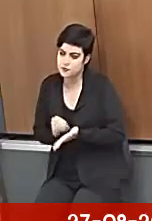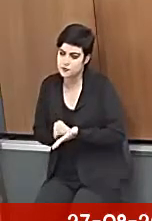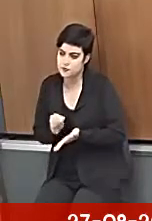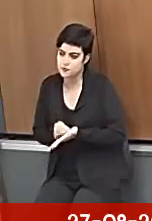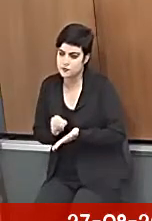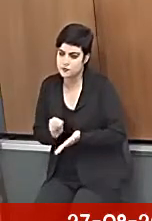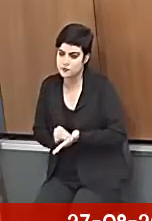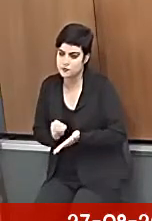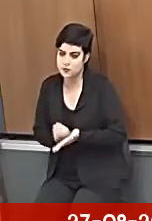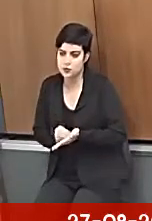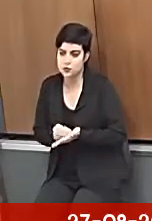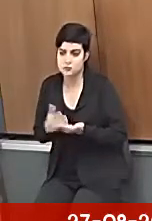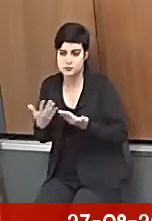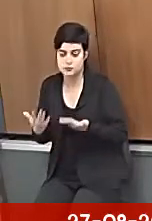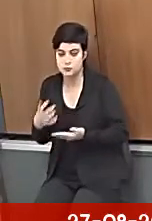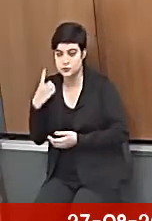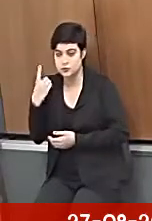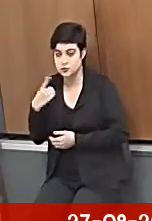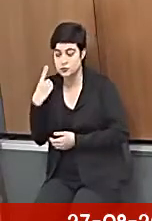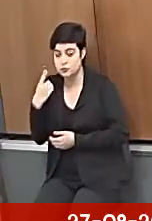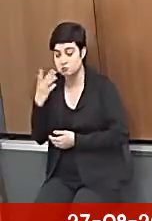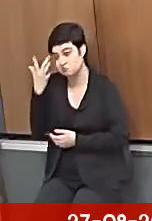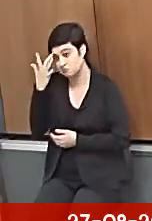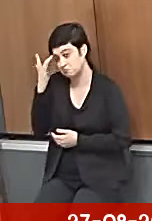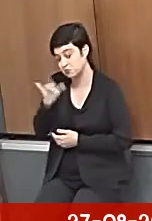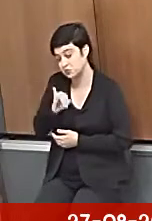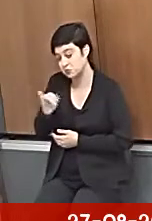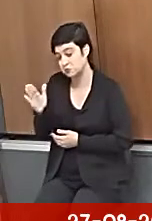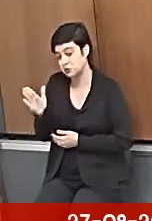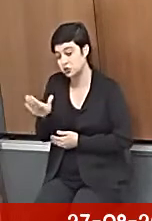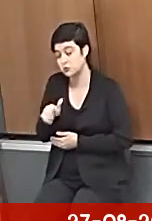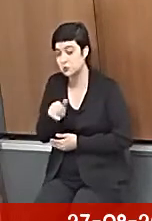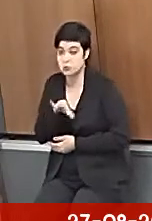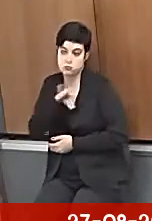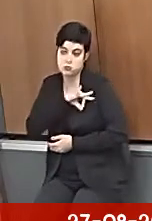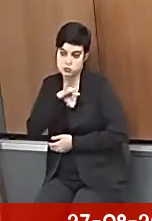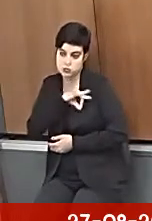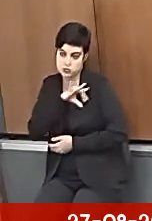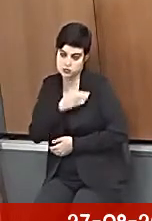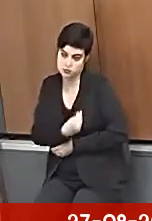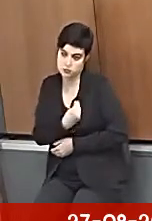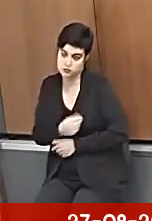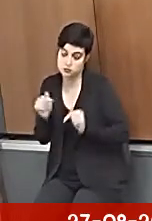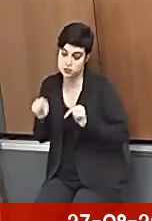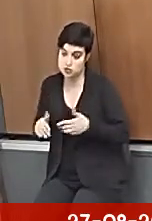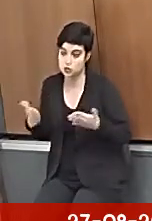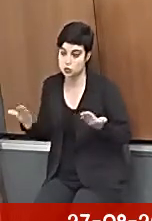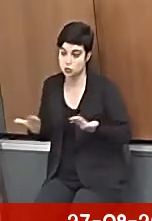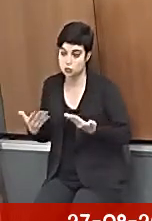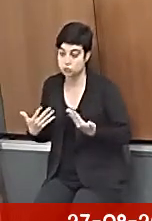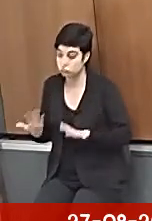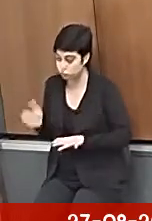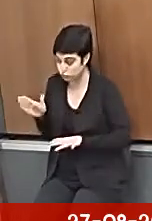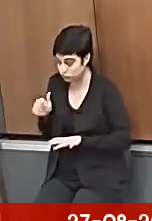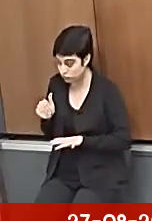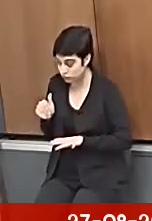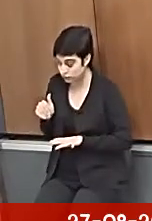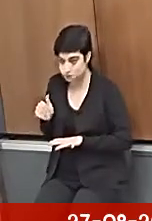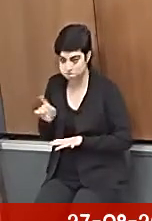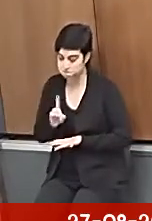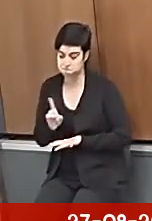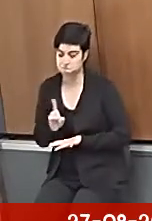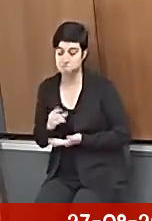deputado professor cleiton e eu não sei se foi convidado a polícia militar a se fazer presente foi convidada